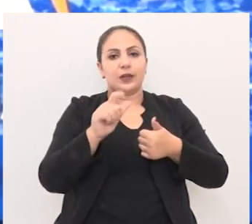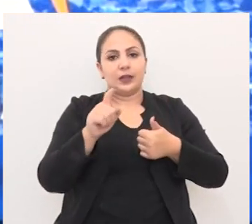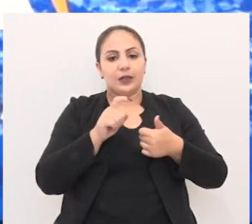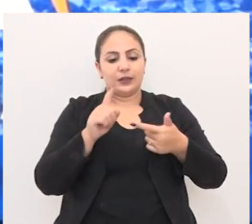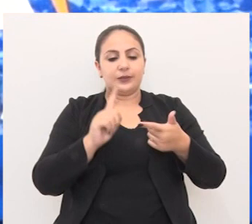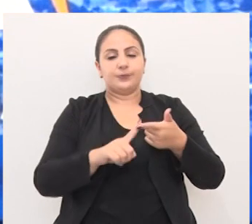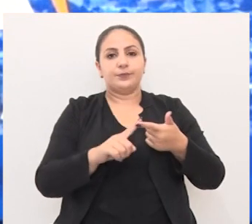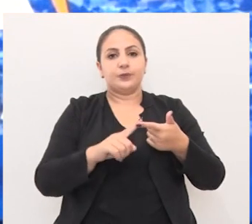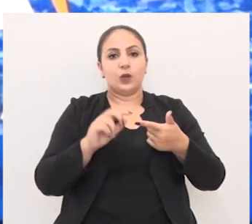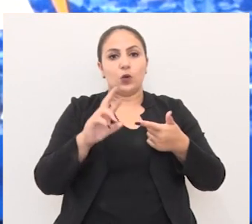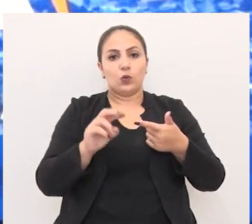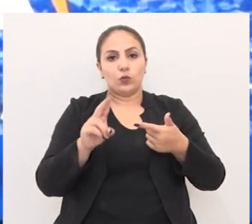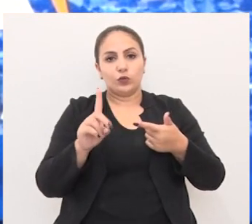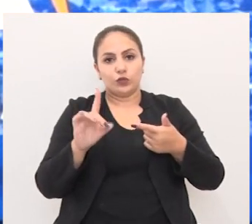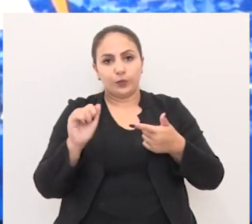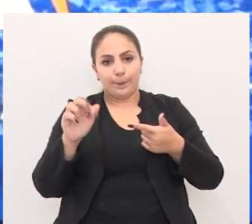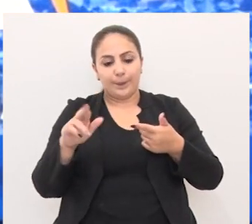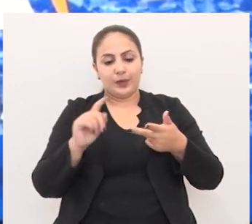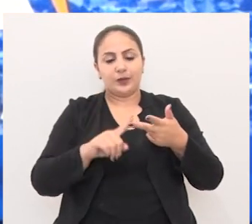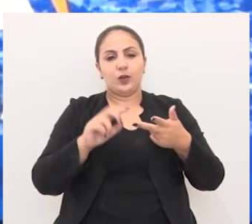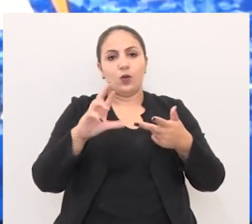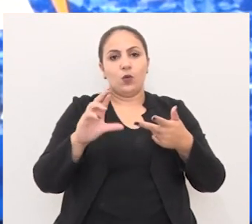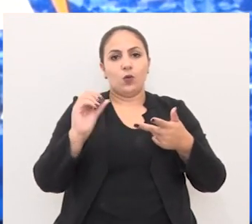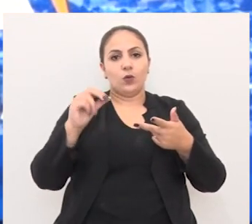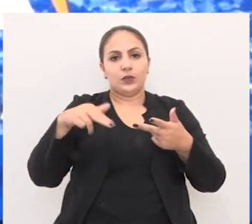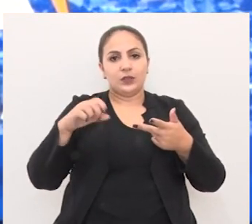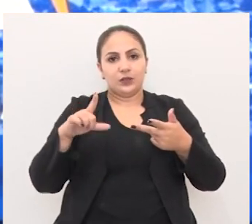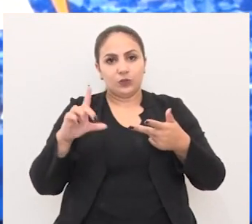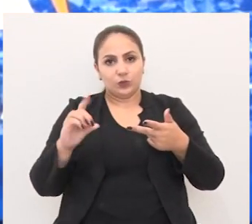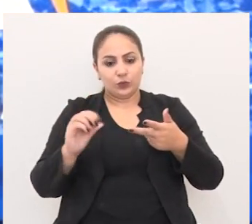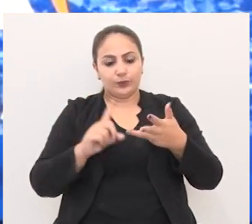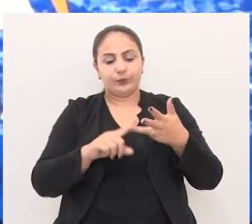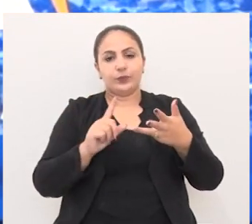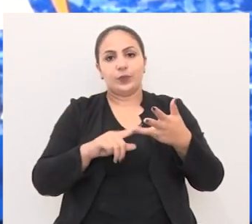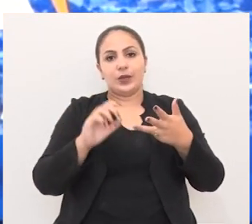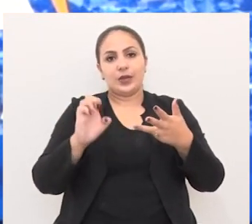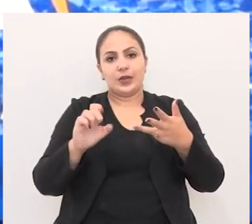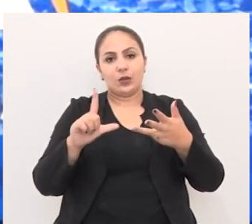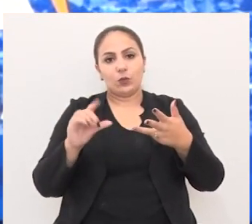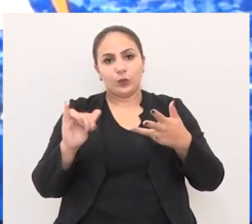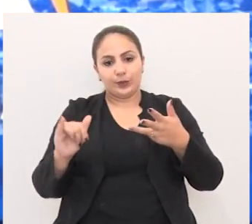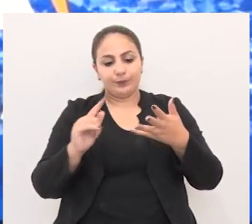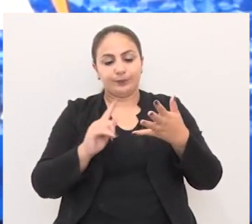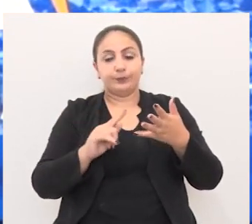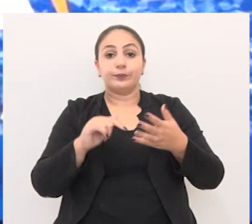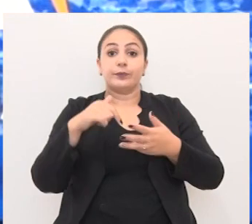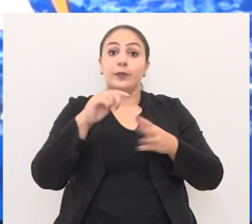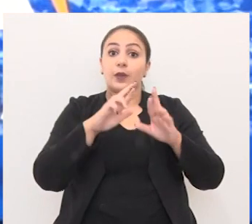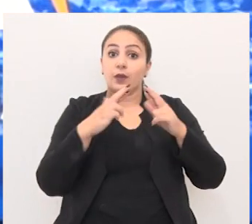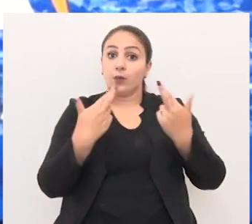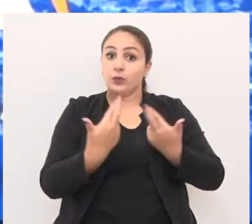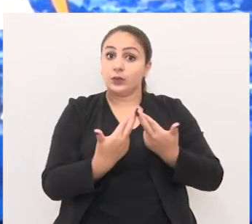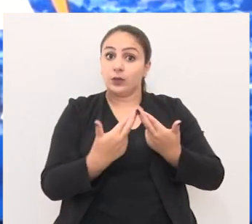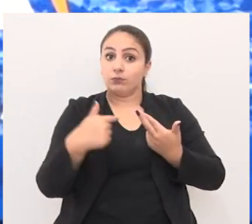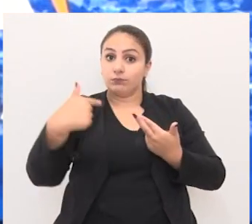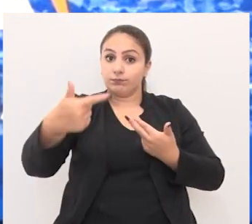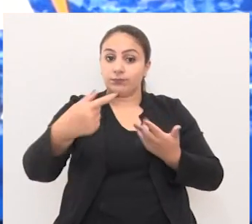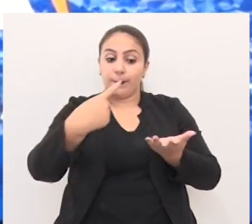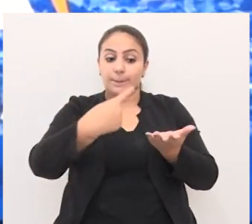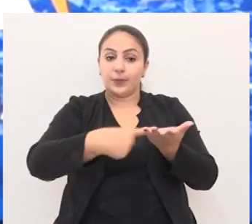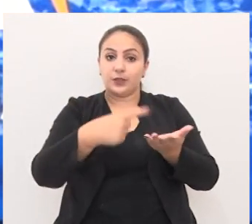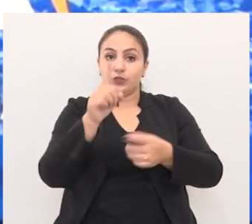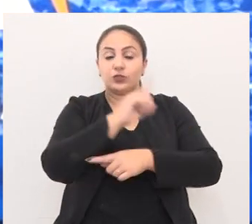Alex Necker, Rudimar dos Santos, Ronaldo Rosa e Eloy Costa. A próxima reunião está marcada para o